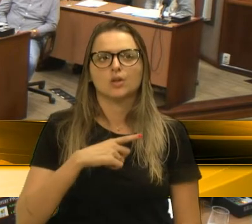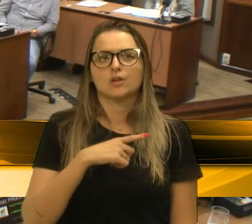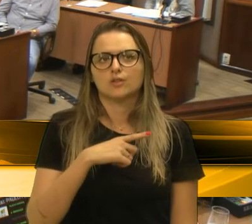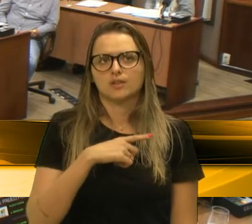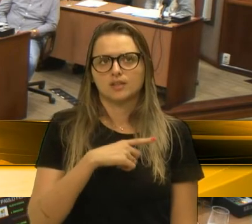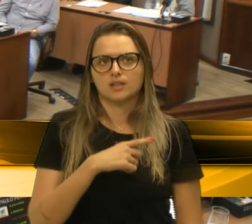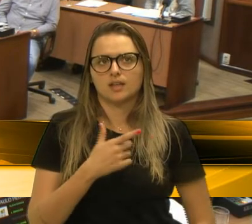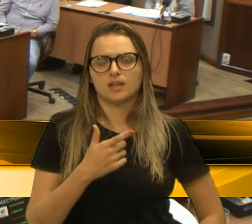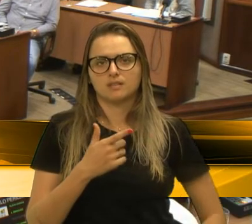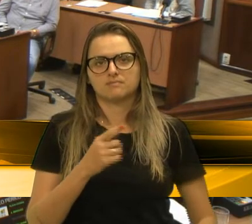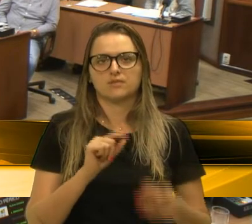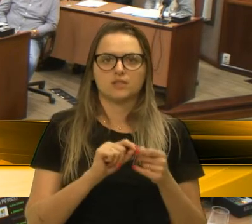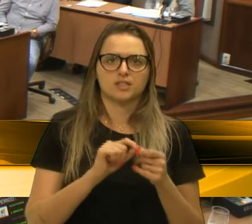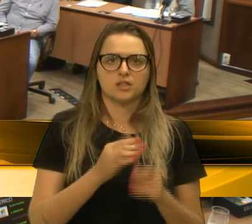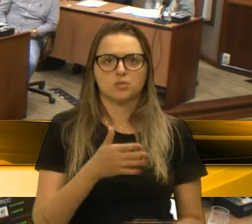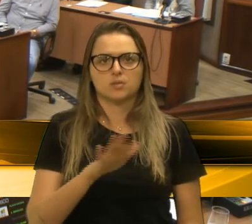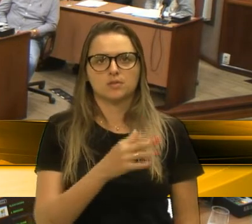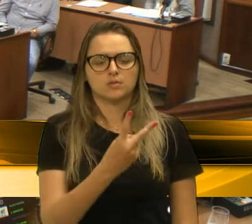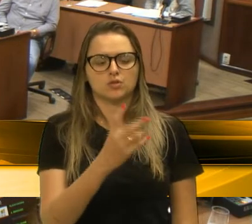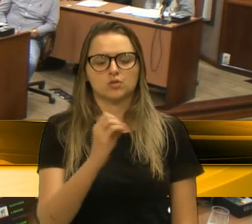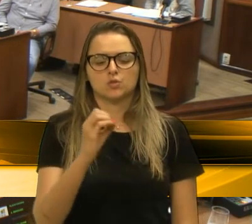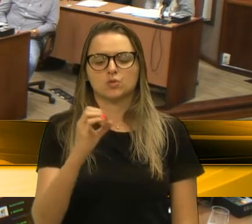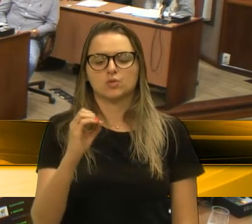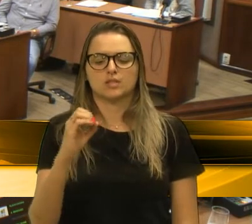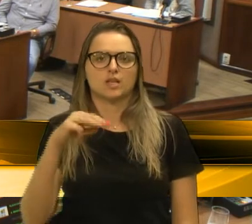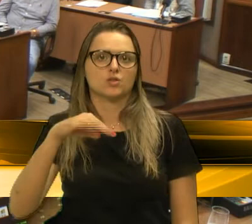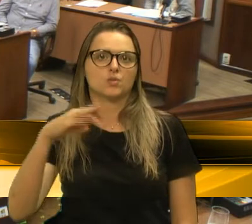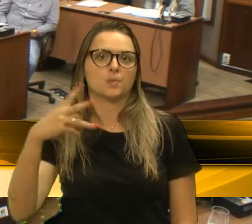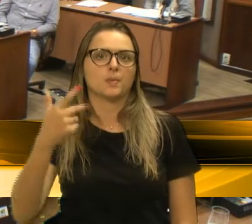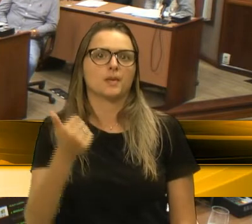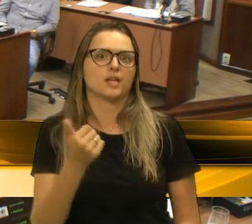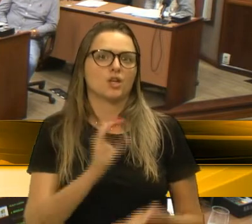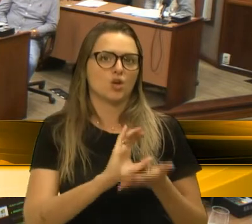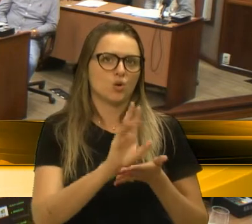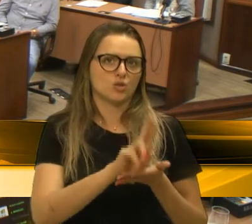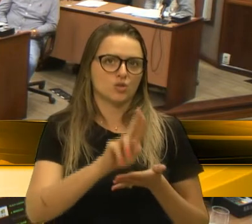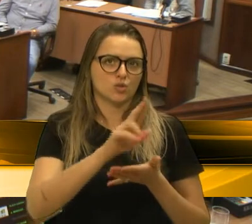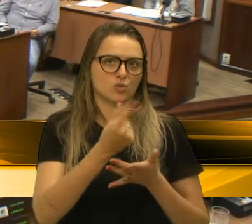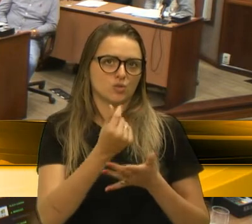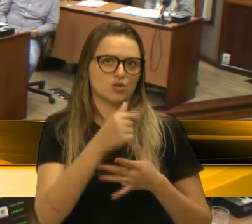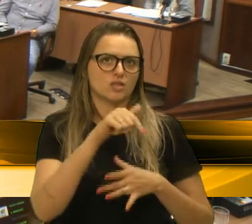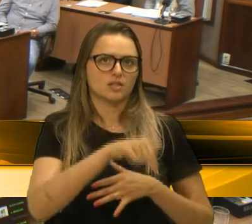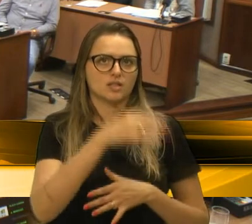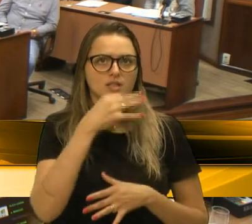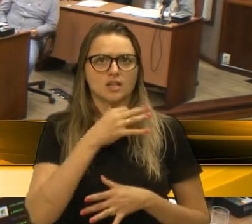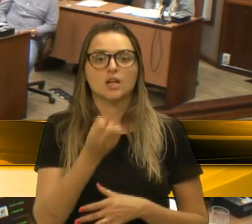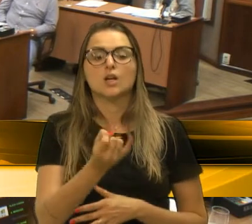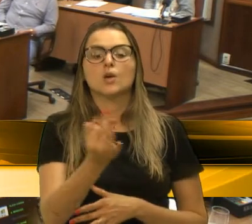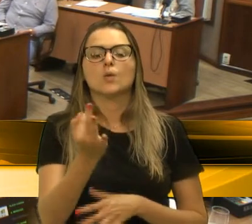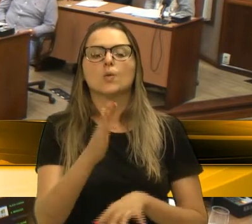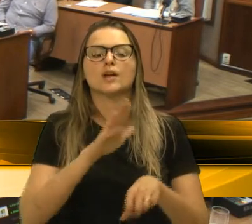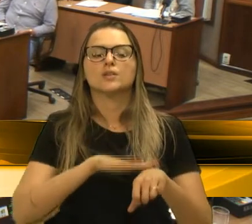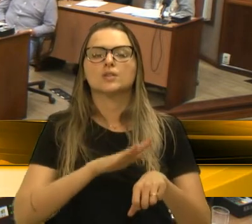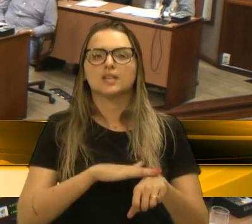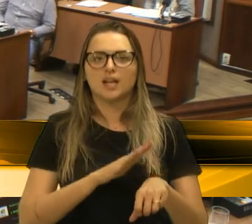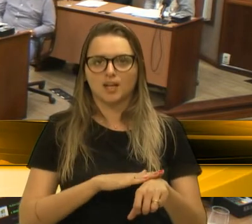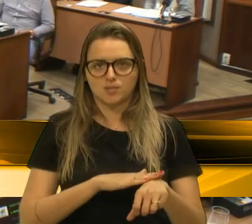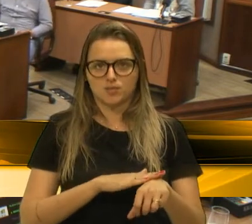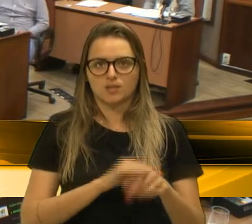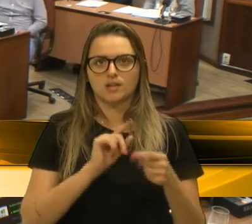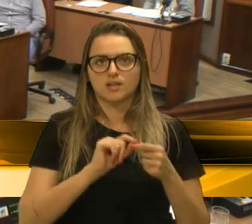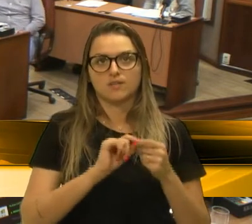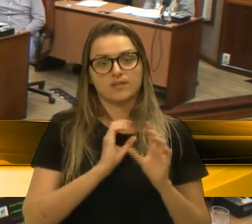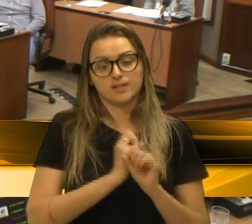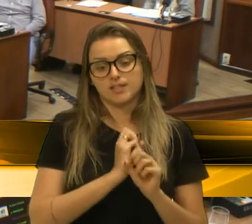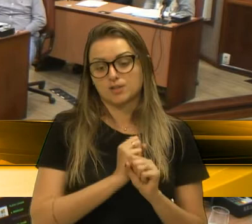fazendo em torno de uns 200 milhões de investimento aqui em Caxias do Sul? Quanto tempo essa empresa vai fazer esse cálculo?